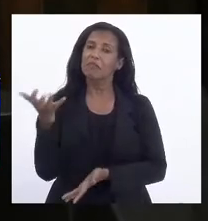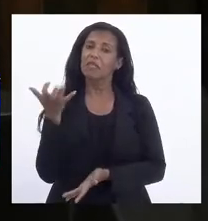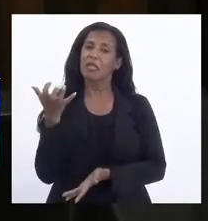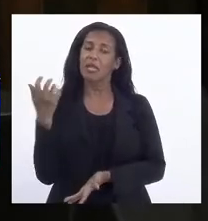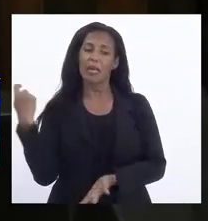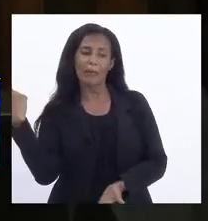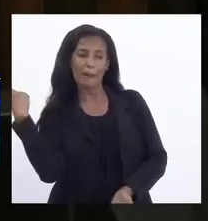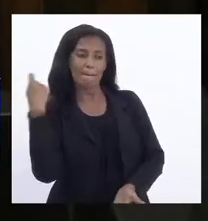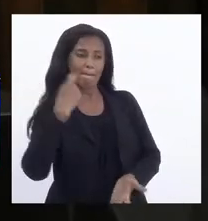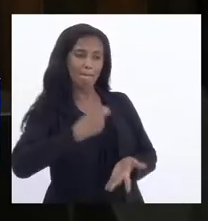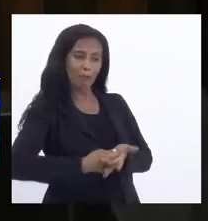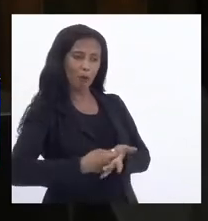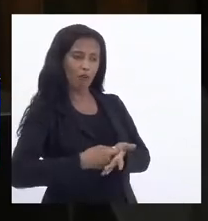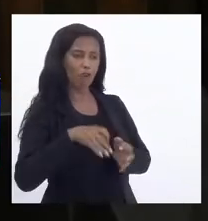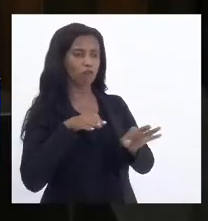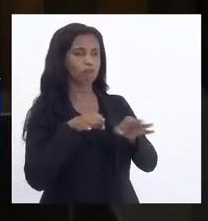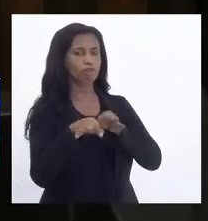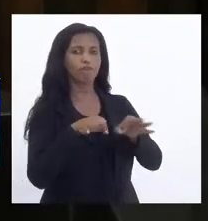impor medidas